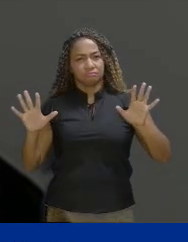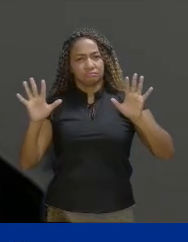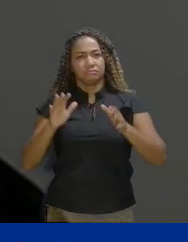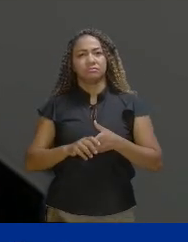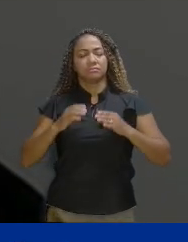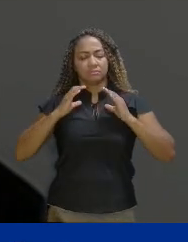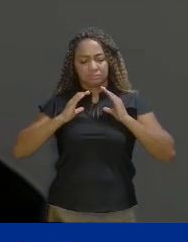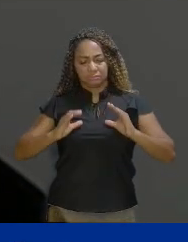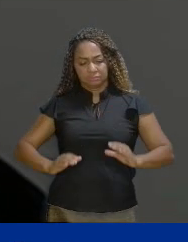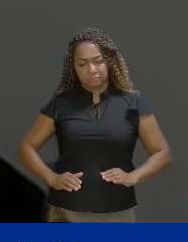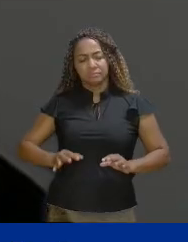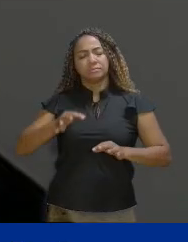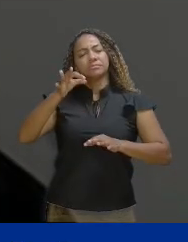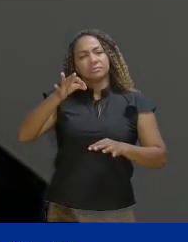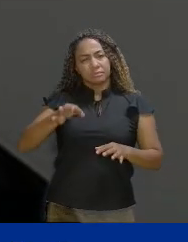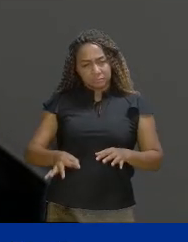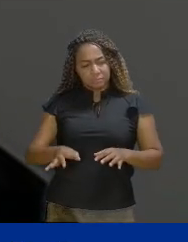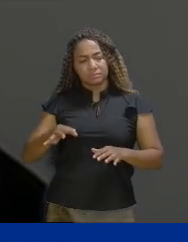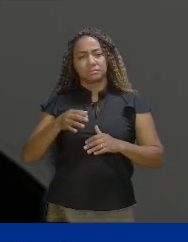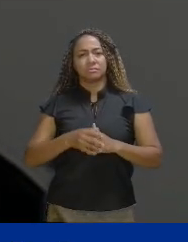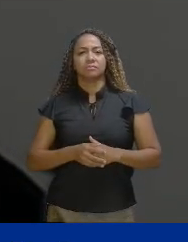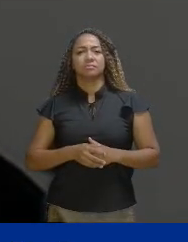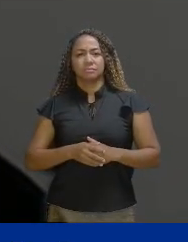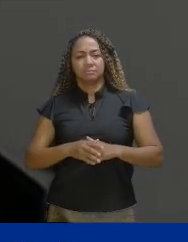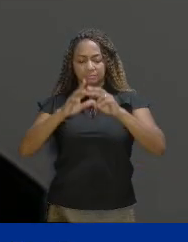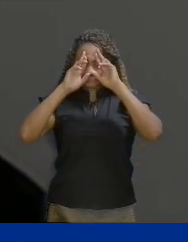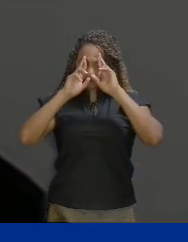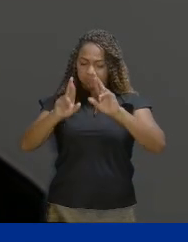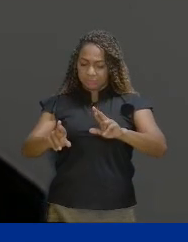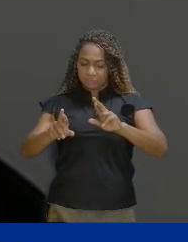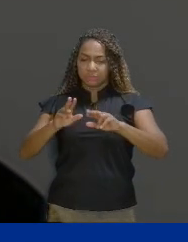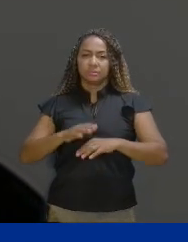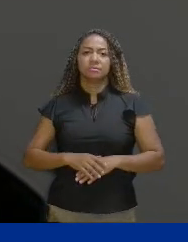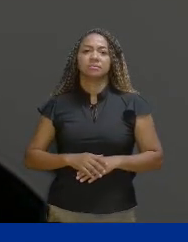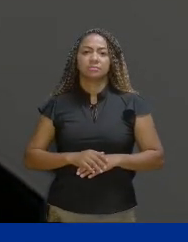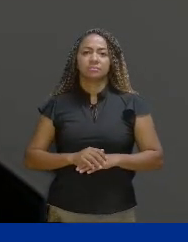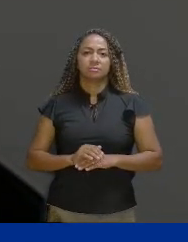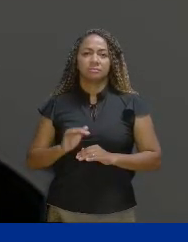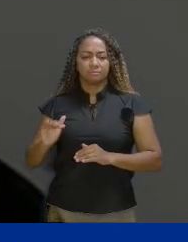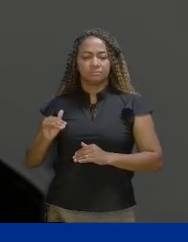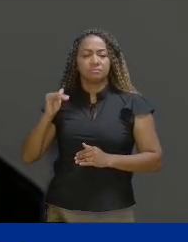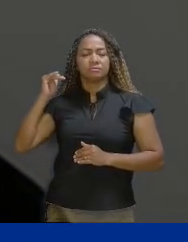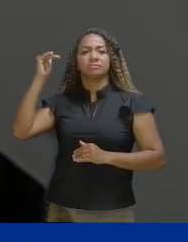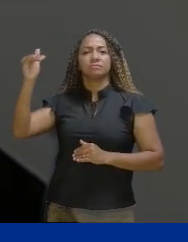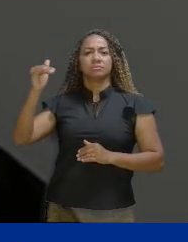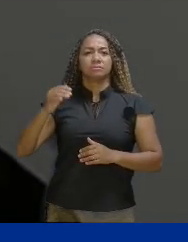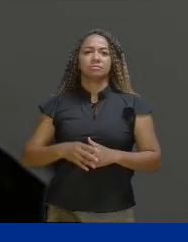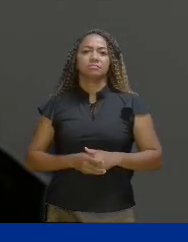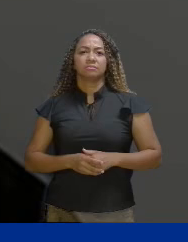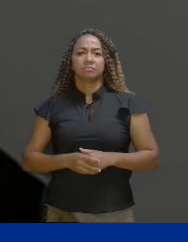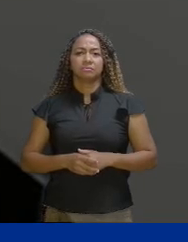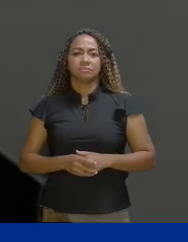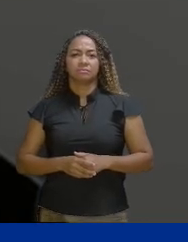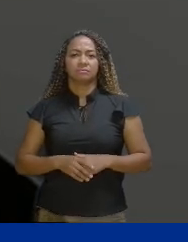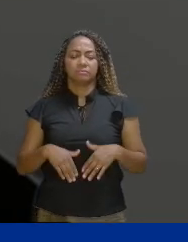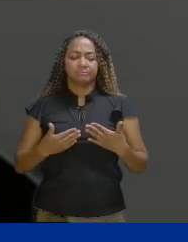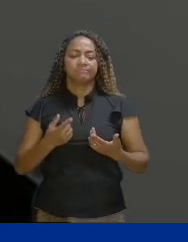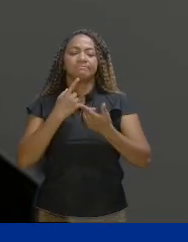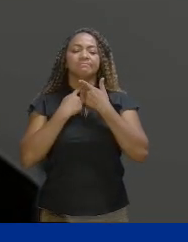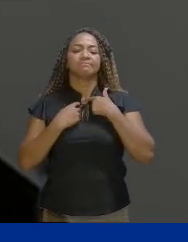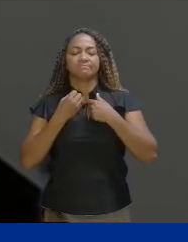à cidadania, eu tenho certeza que eles serão exercidos com muita maestria por Vossa Excelência. Então, eu